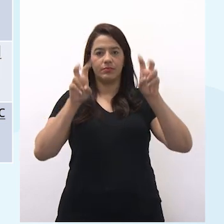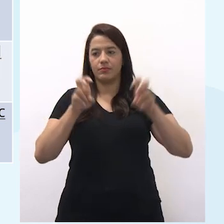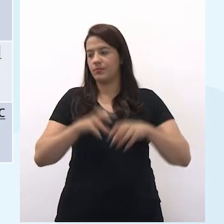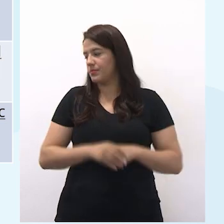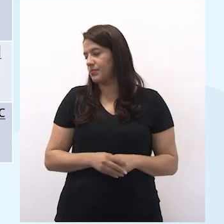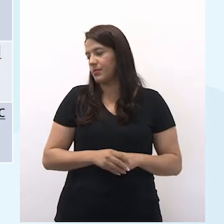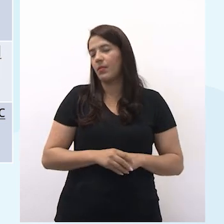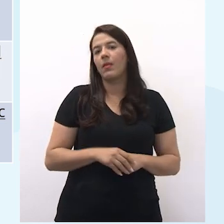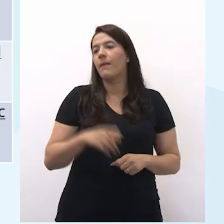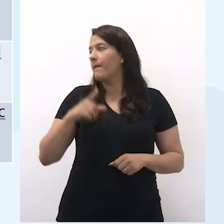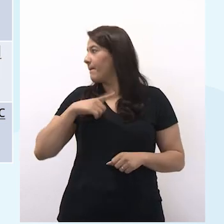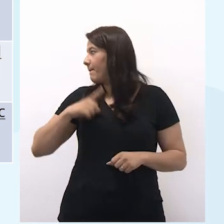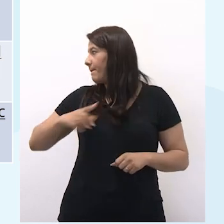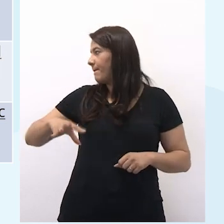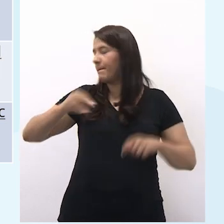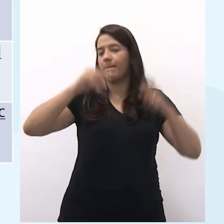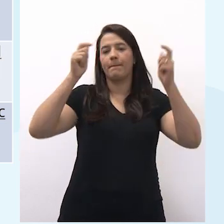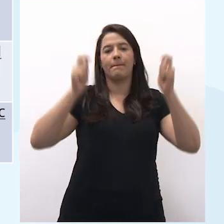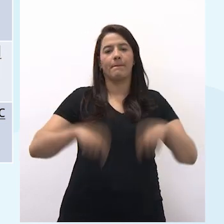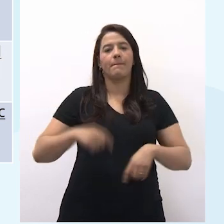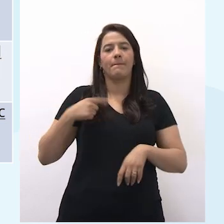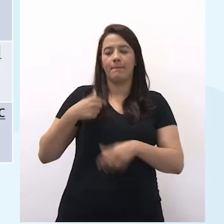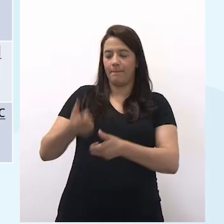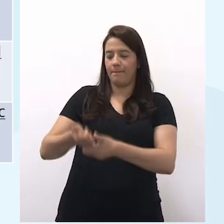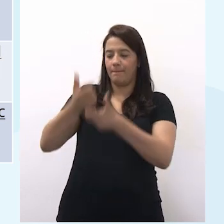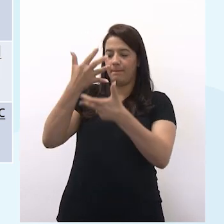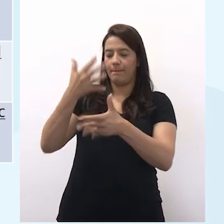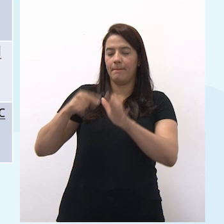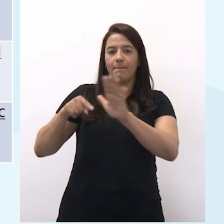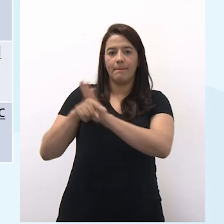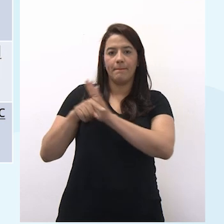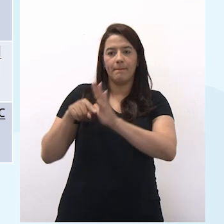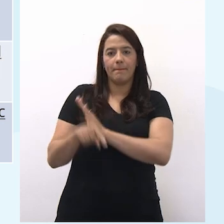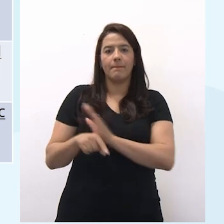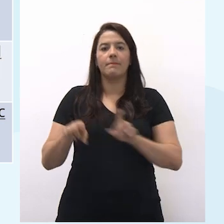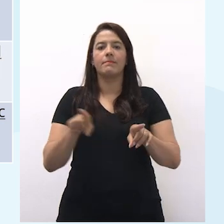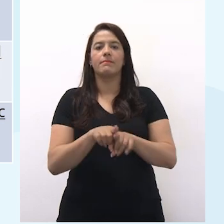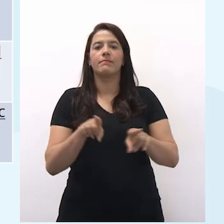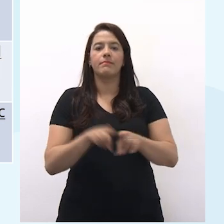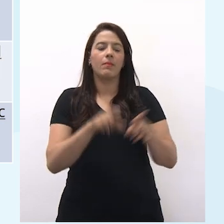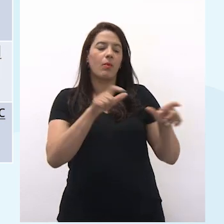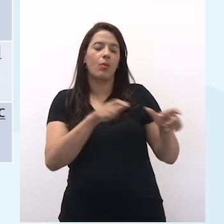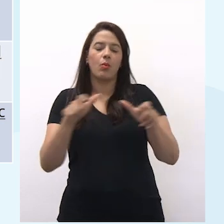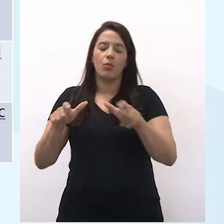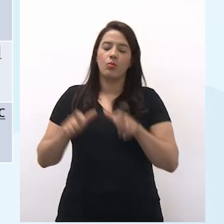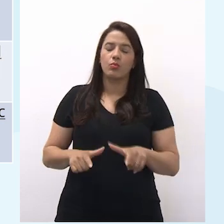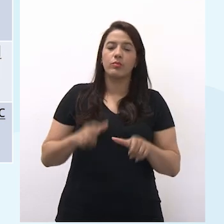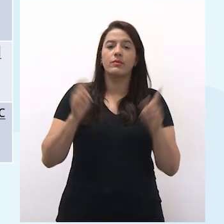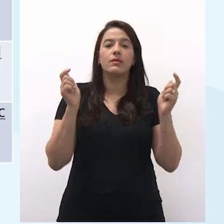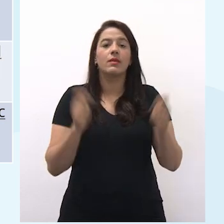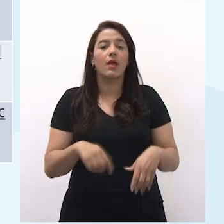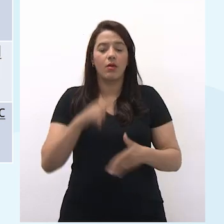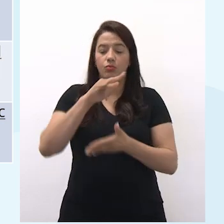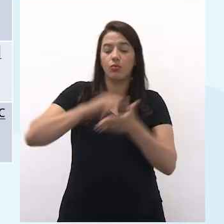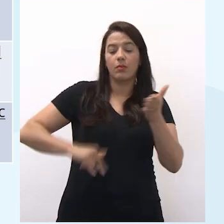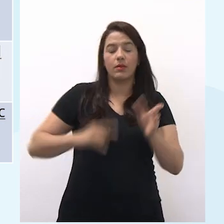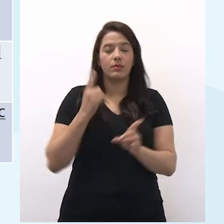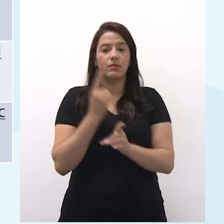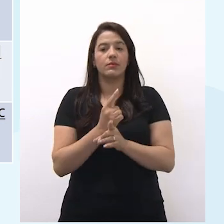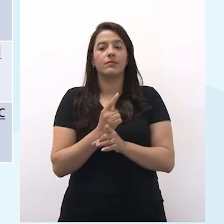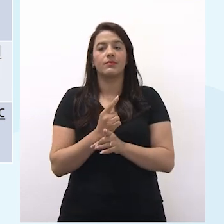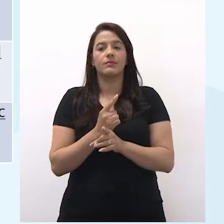Acho que também, né, Vanderlei, no chat o pessoal perguntou, né, onde que pode se localizar esse documento, né, do Conselho de Classe.